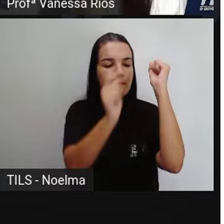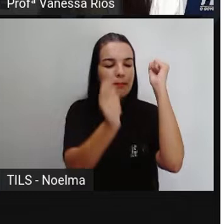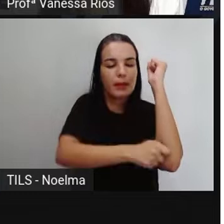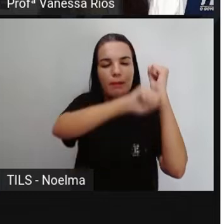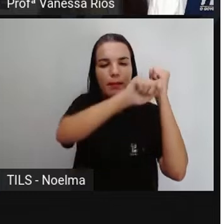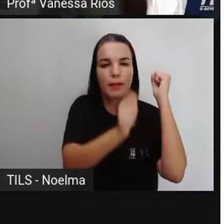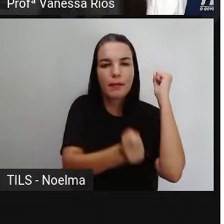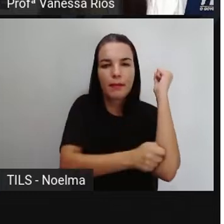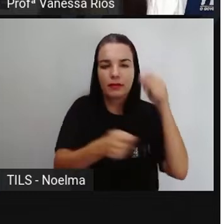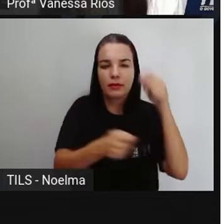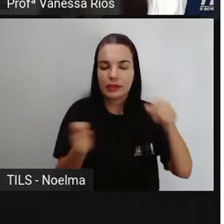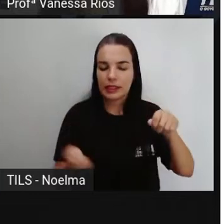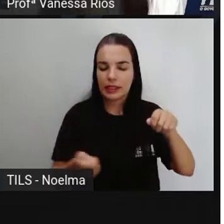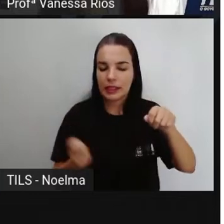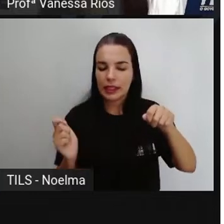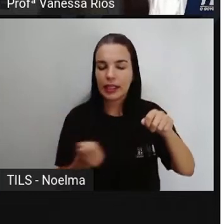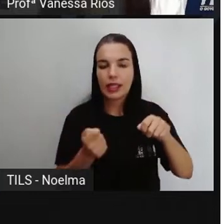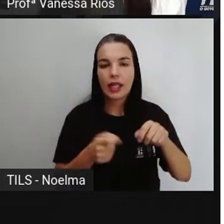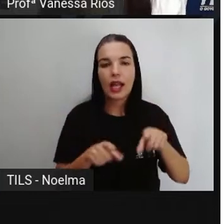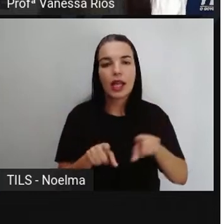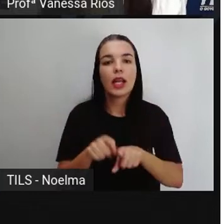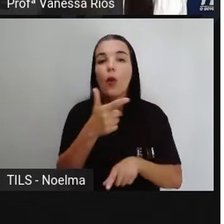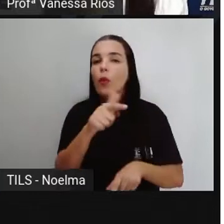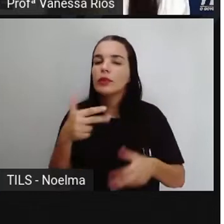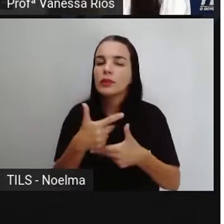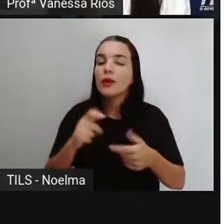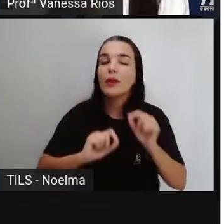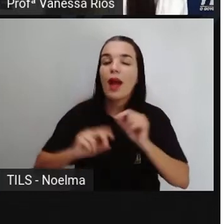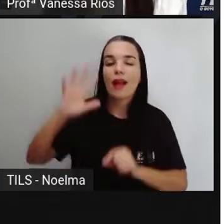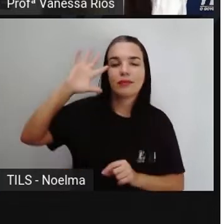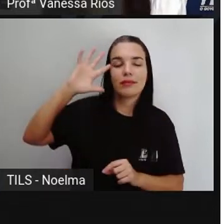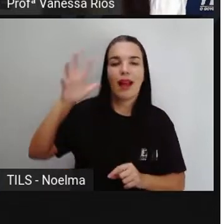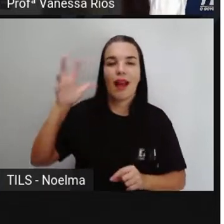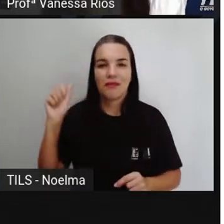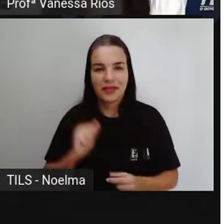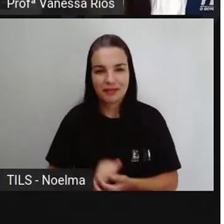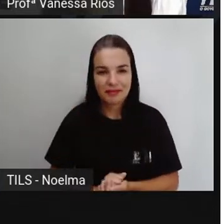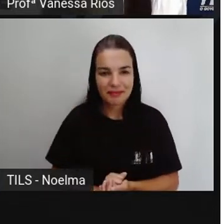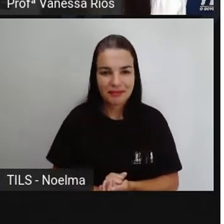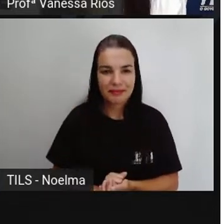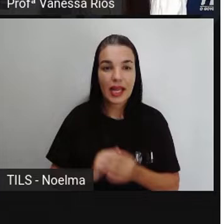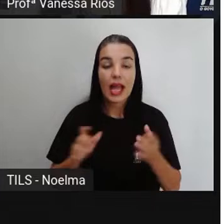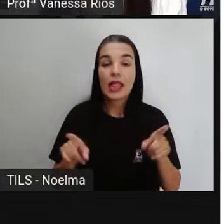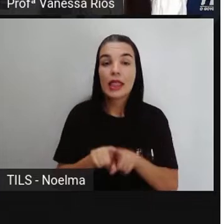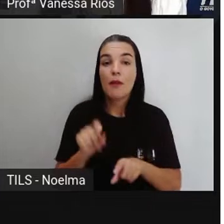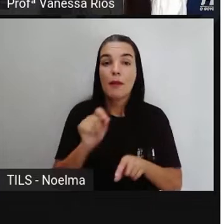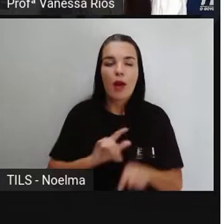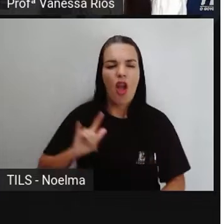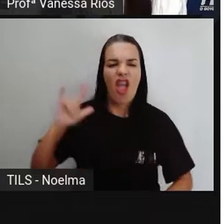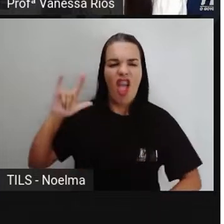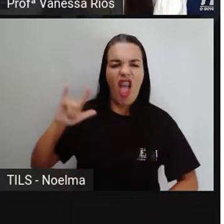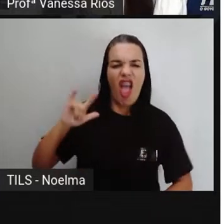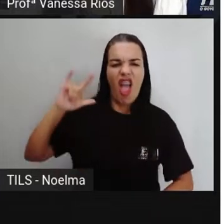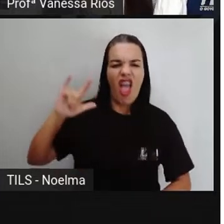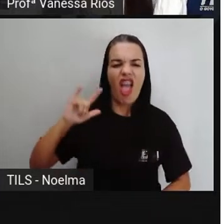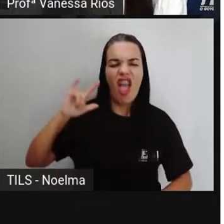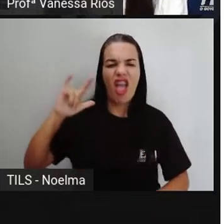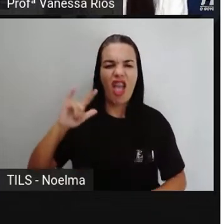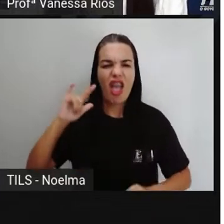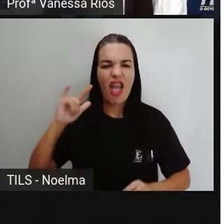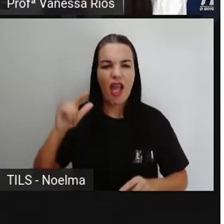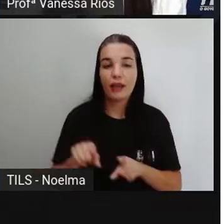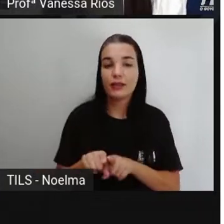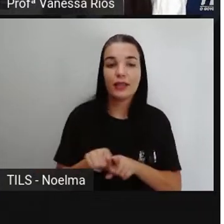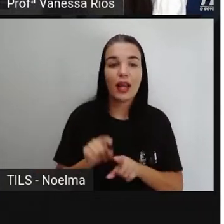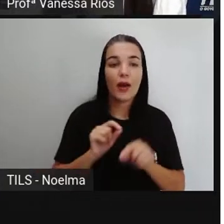outros instrumentos africanos. Do rock ao tropicalismo, de Raul Seixas a Caetano